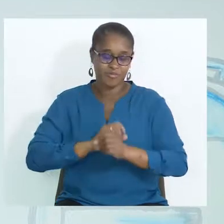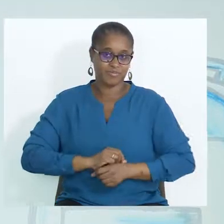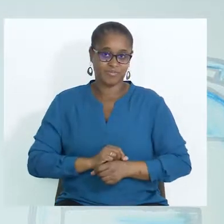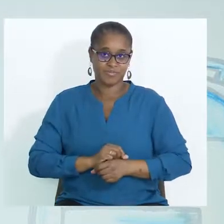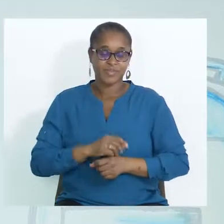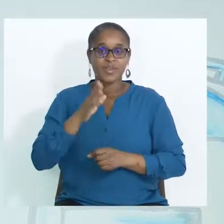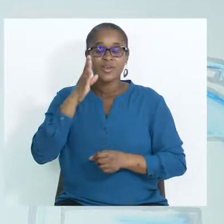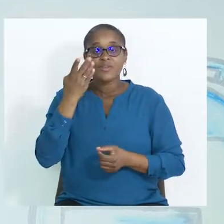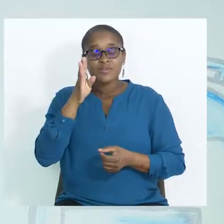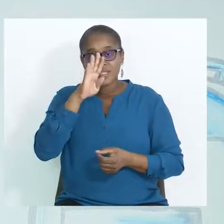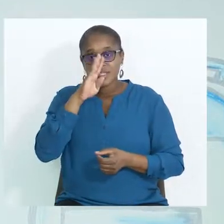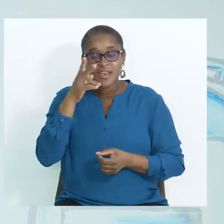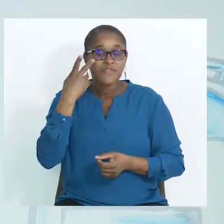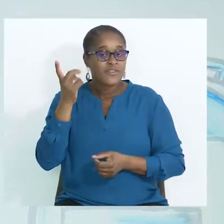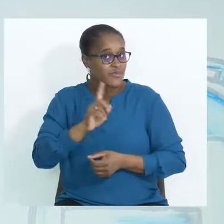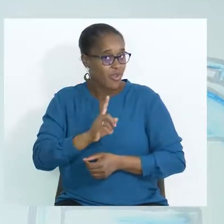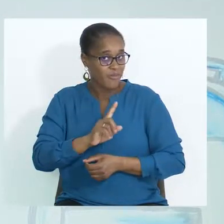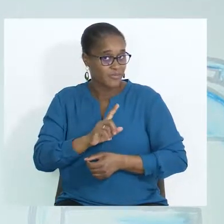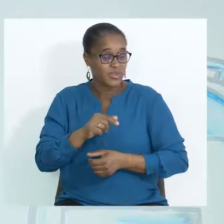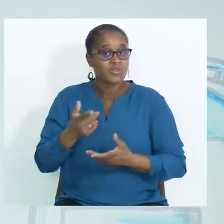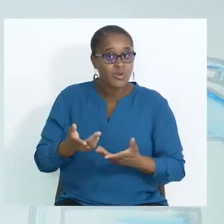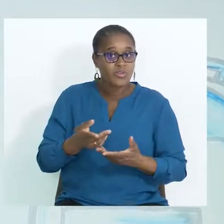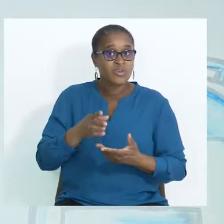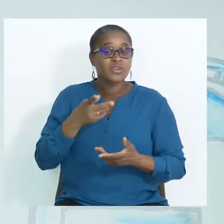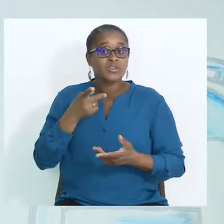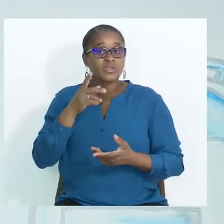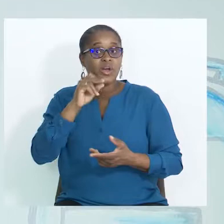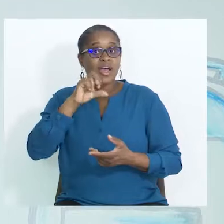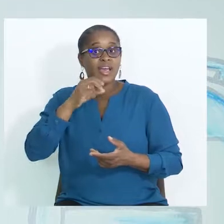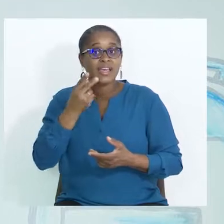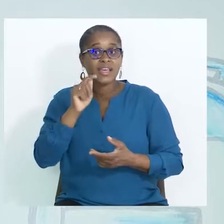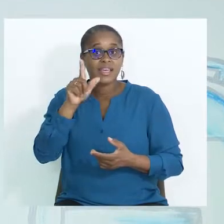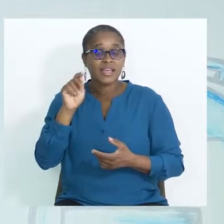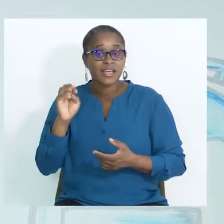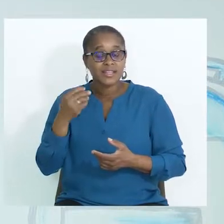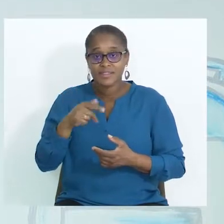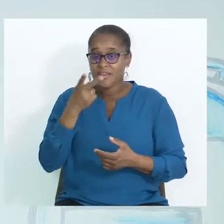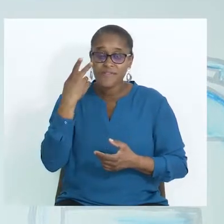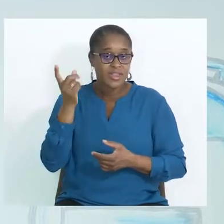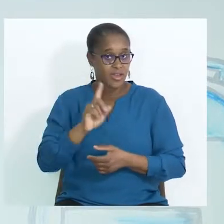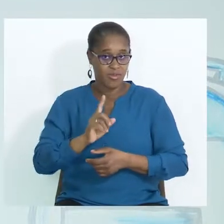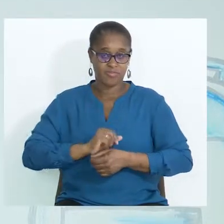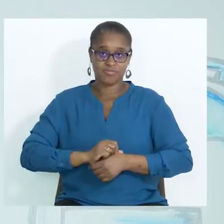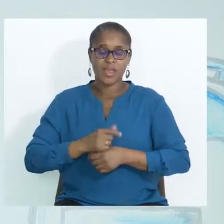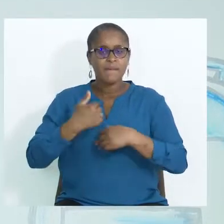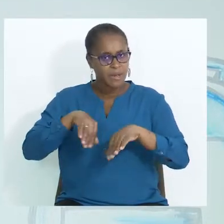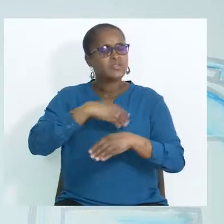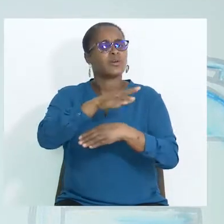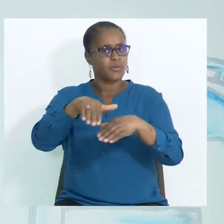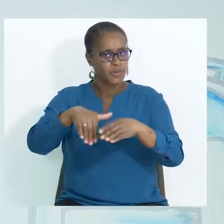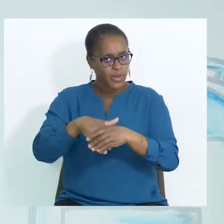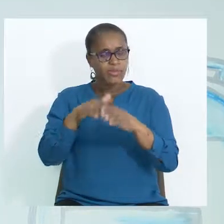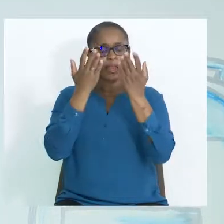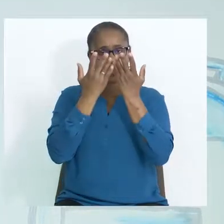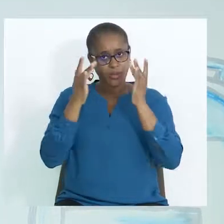vivos Os seres não vivos são aqueles que não tem vira mas fazem